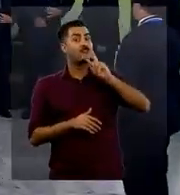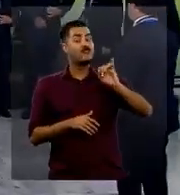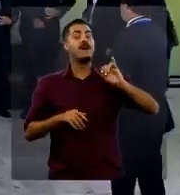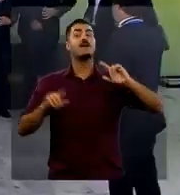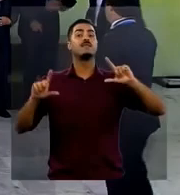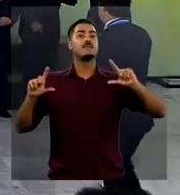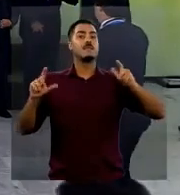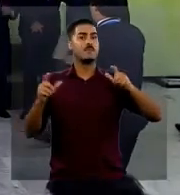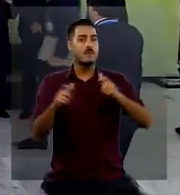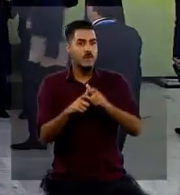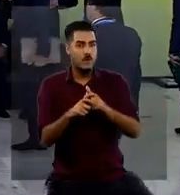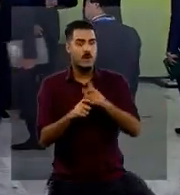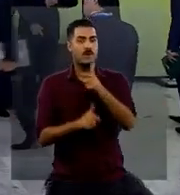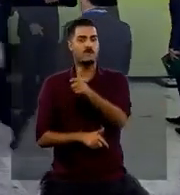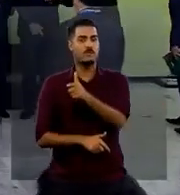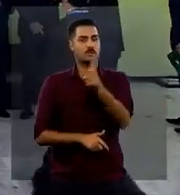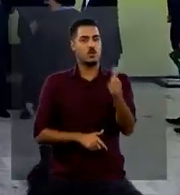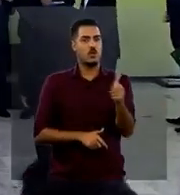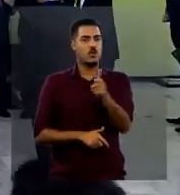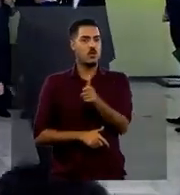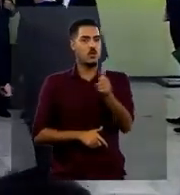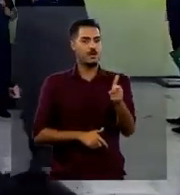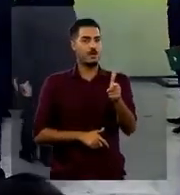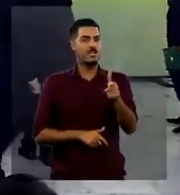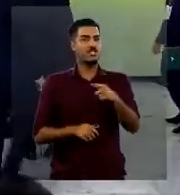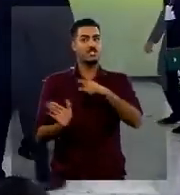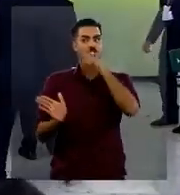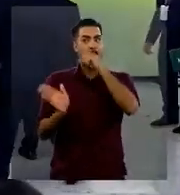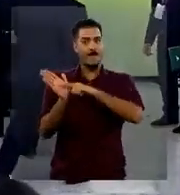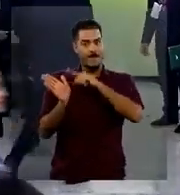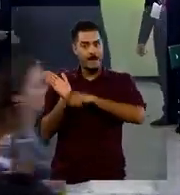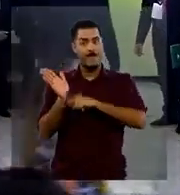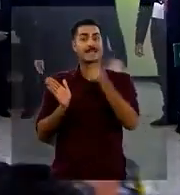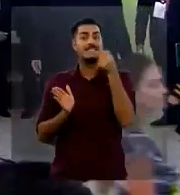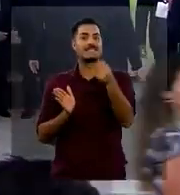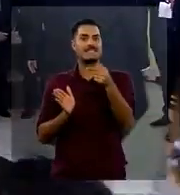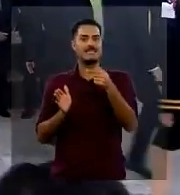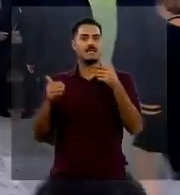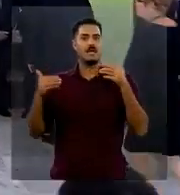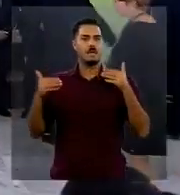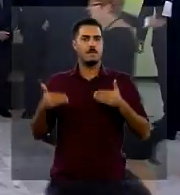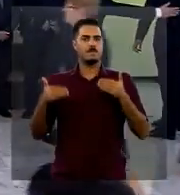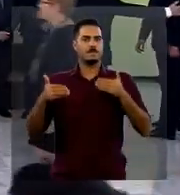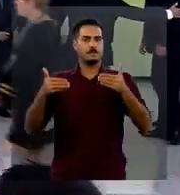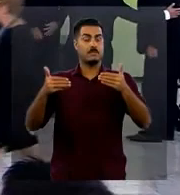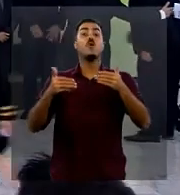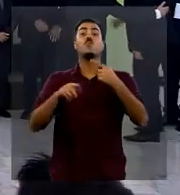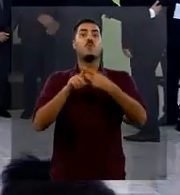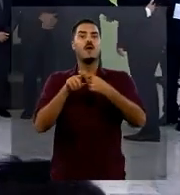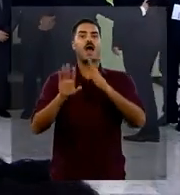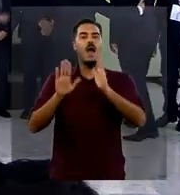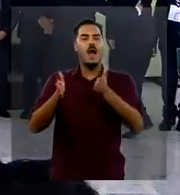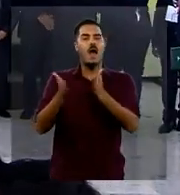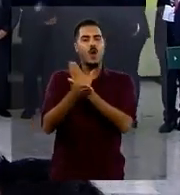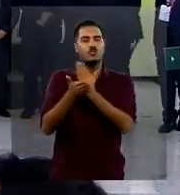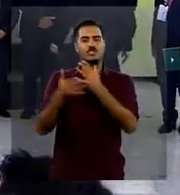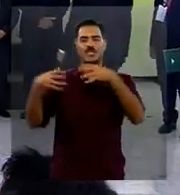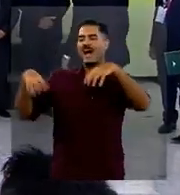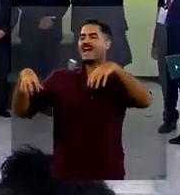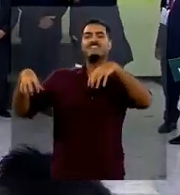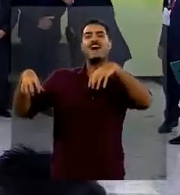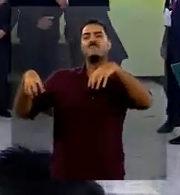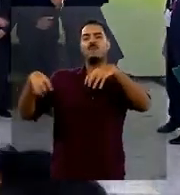então 7 ministérios a menos, alguns que mudam de estrutura, uns são aglutinados, outros